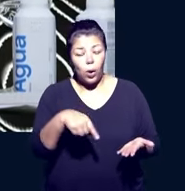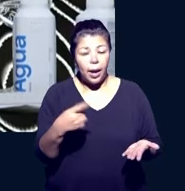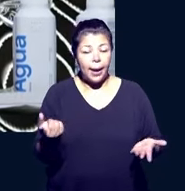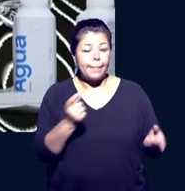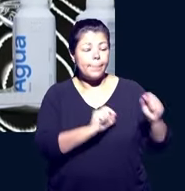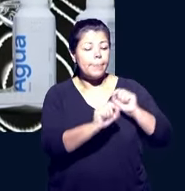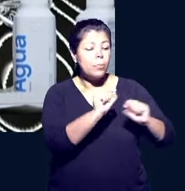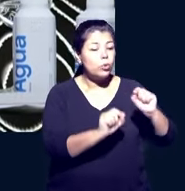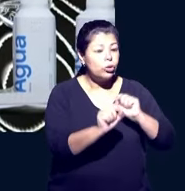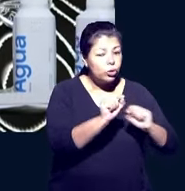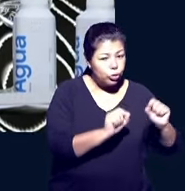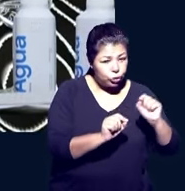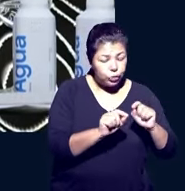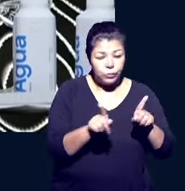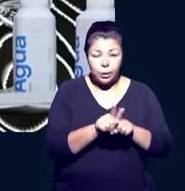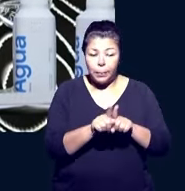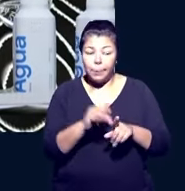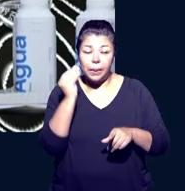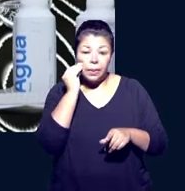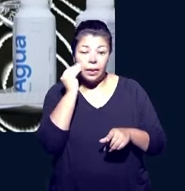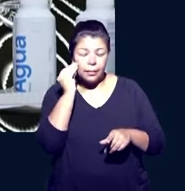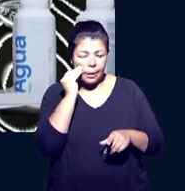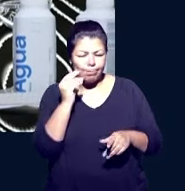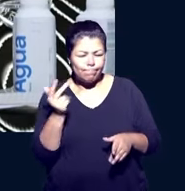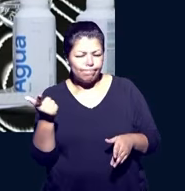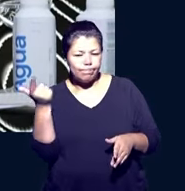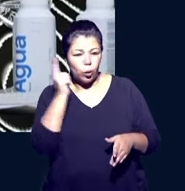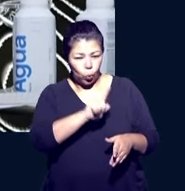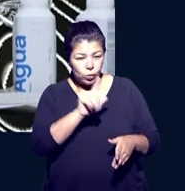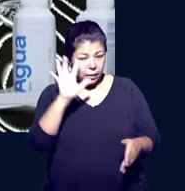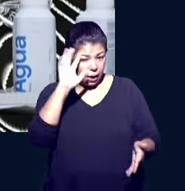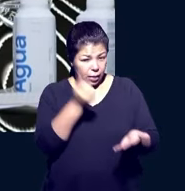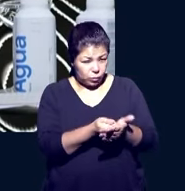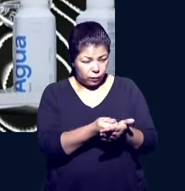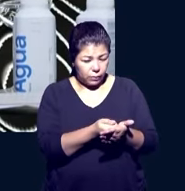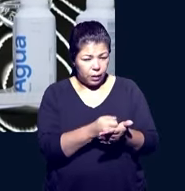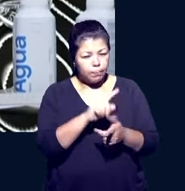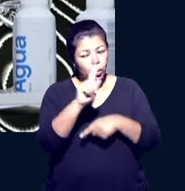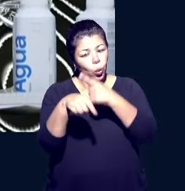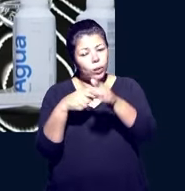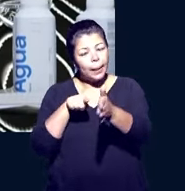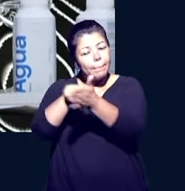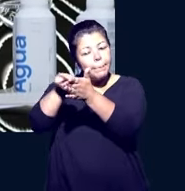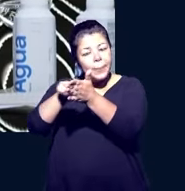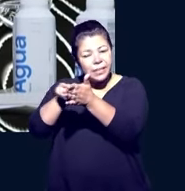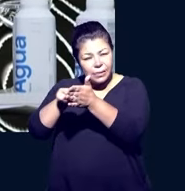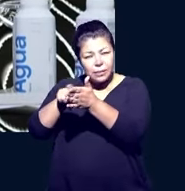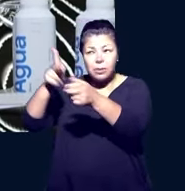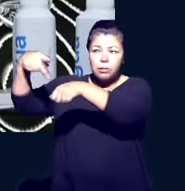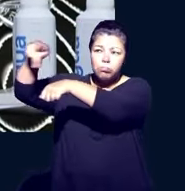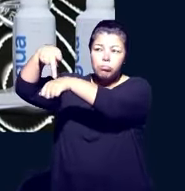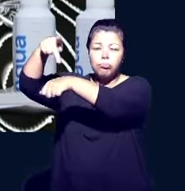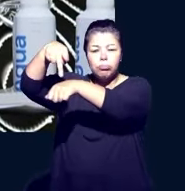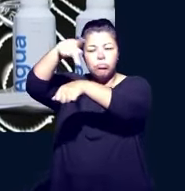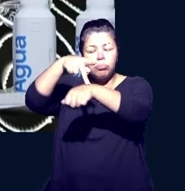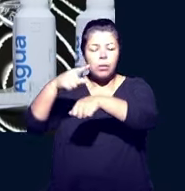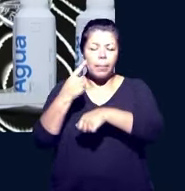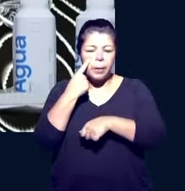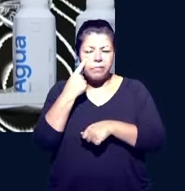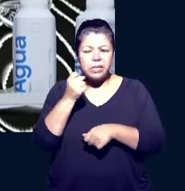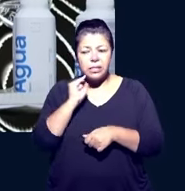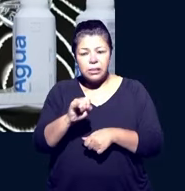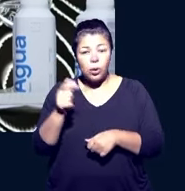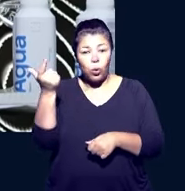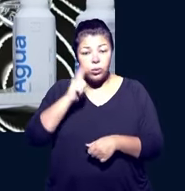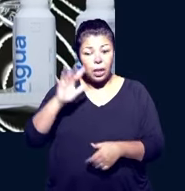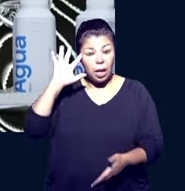l litigiosidade para tentar enfrentá-la e uma pesquisa internacional para ver um pouco como isso funciona em outros países e ver se há